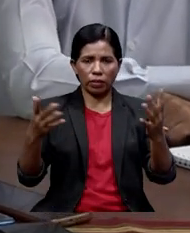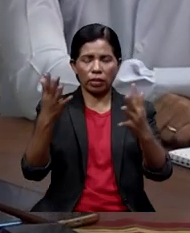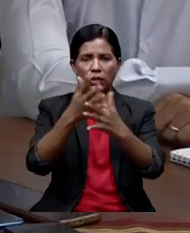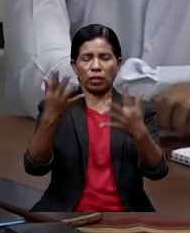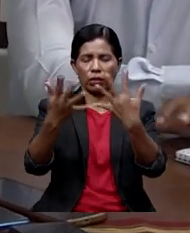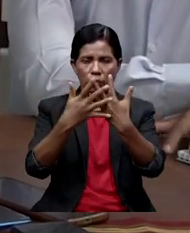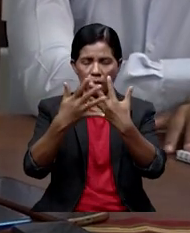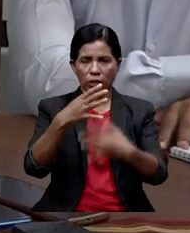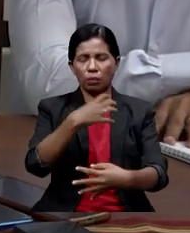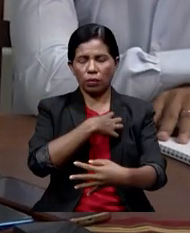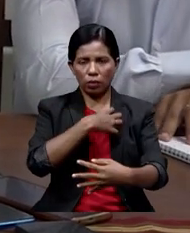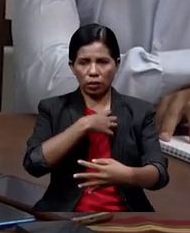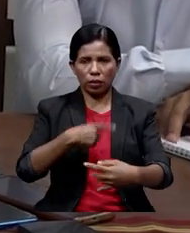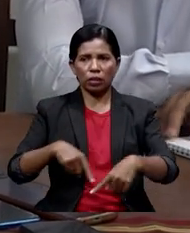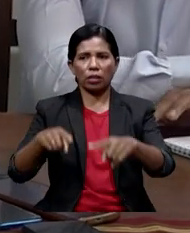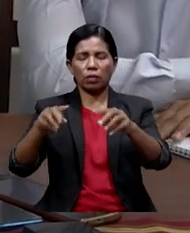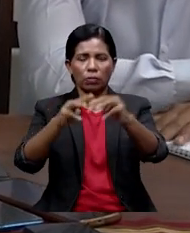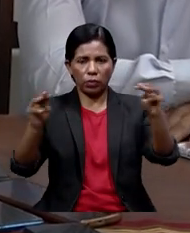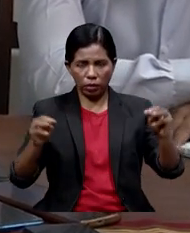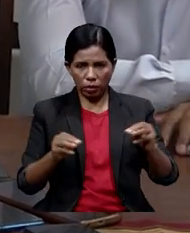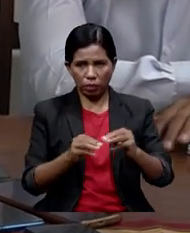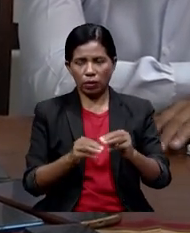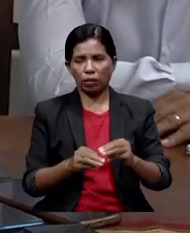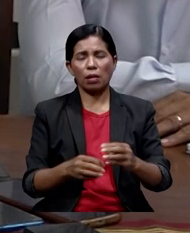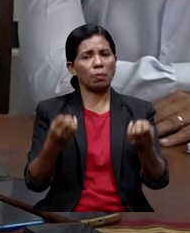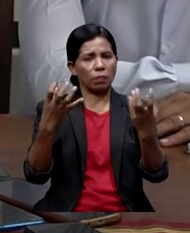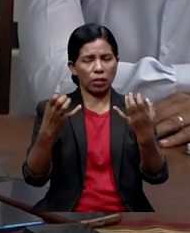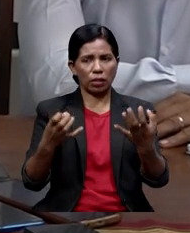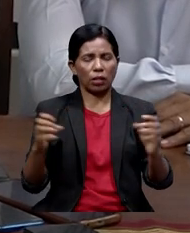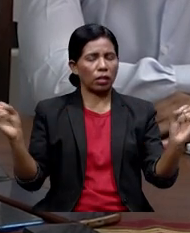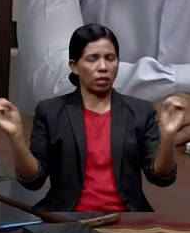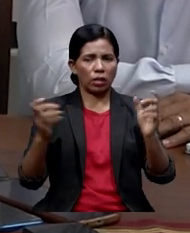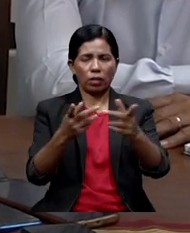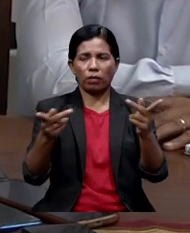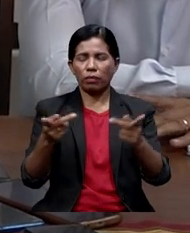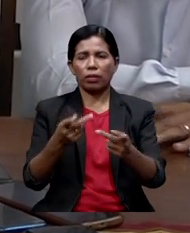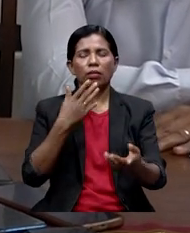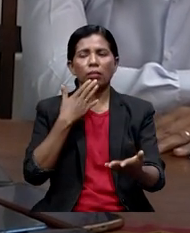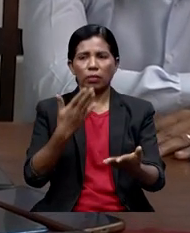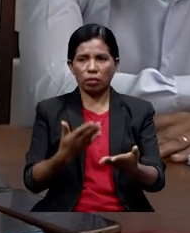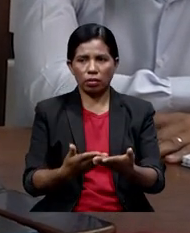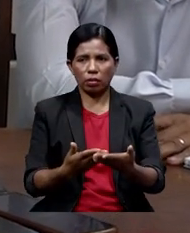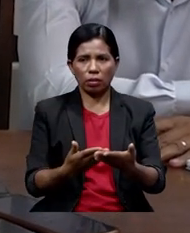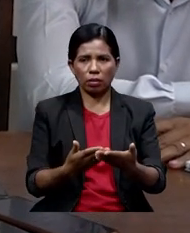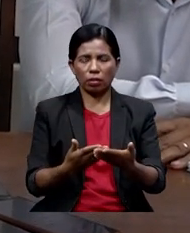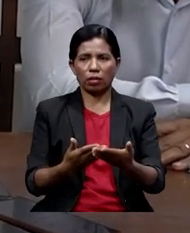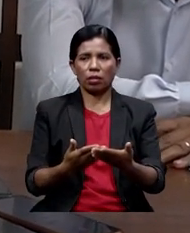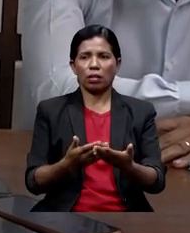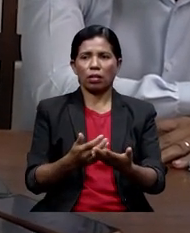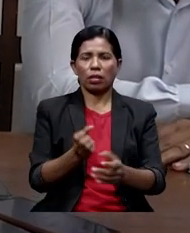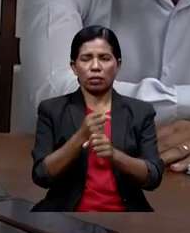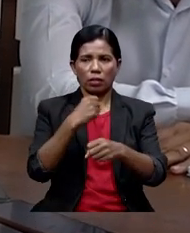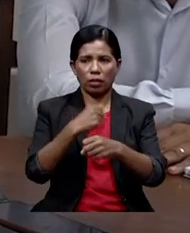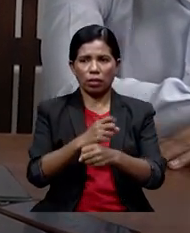esquadra, a polícia, o suposto, bato e a município, barac, maca, lá e a condição de BEC, dia, a tocar a